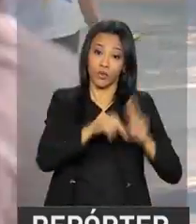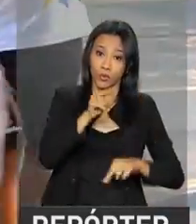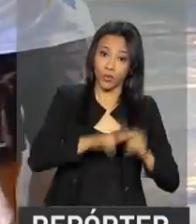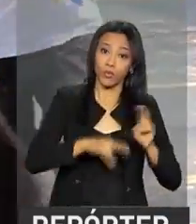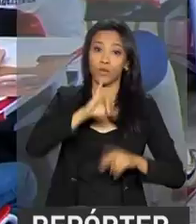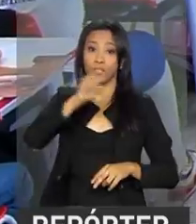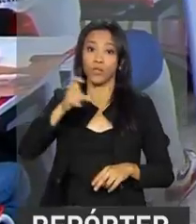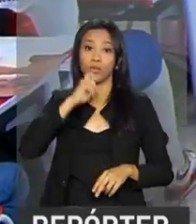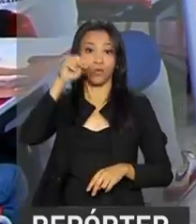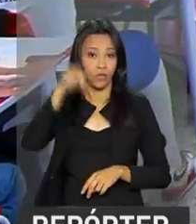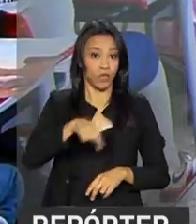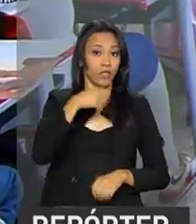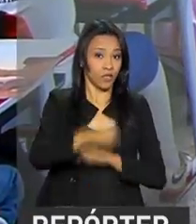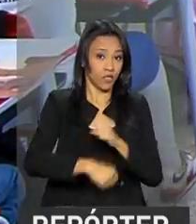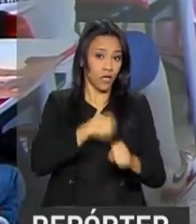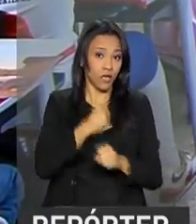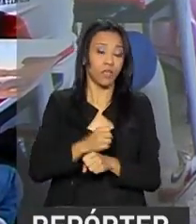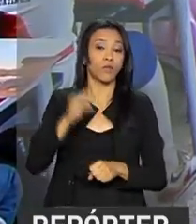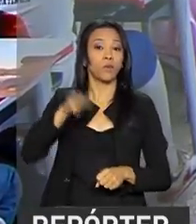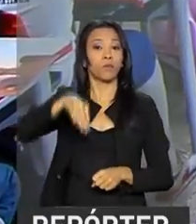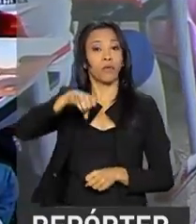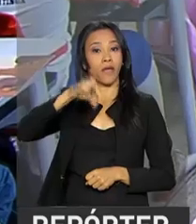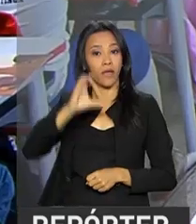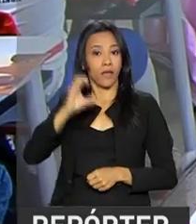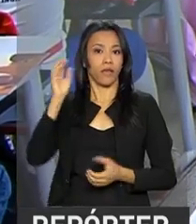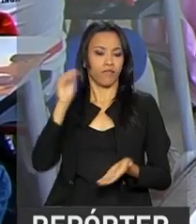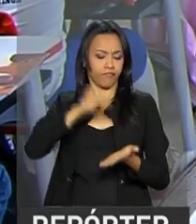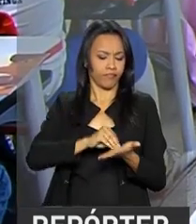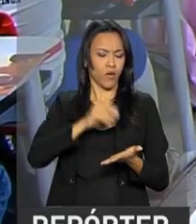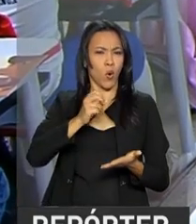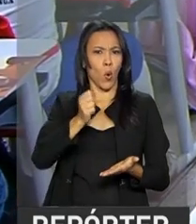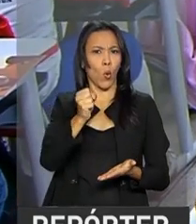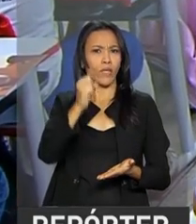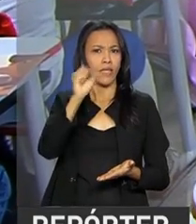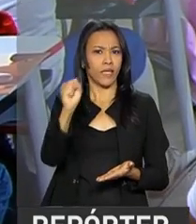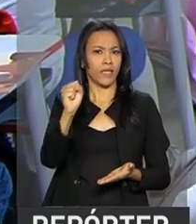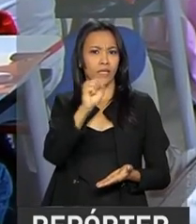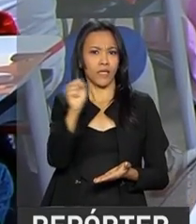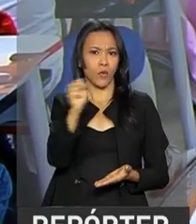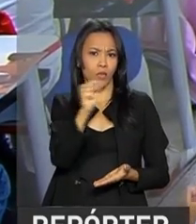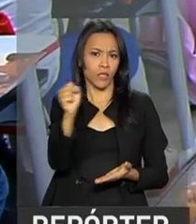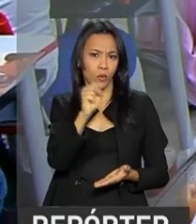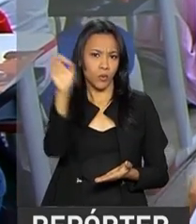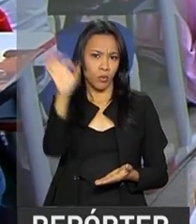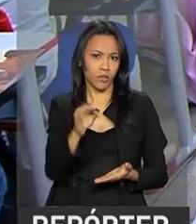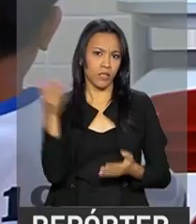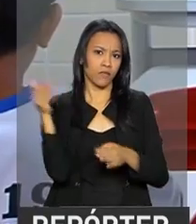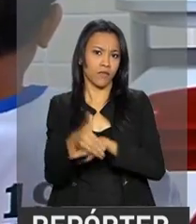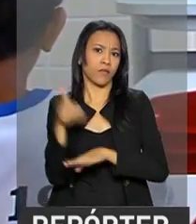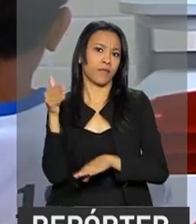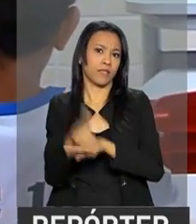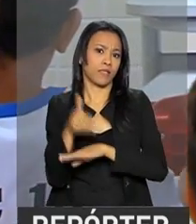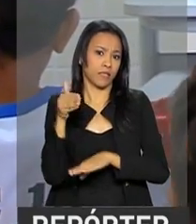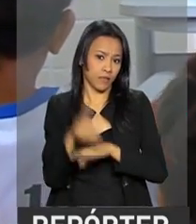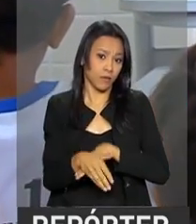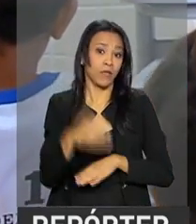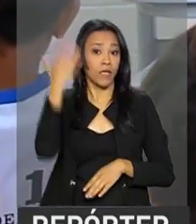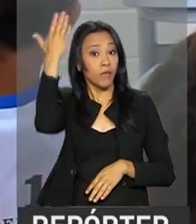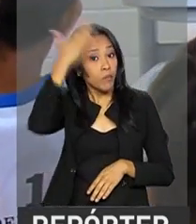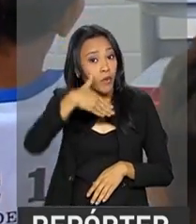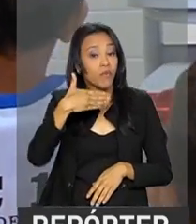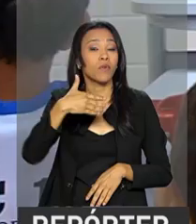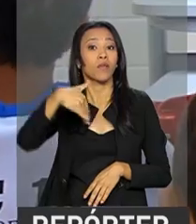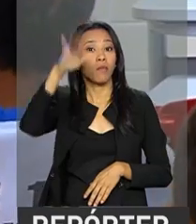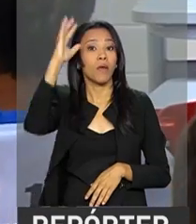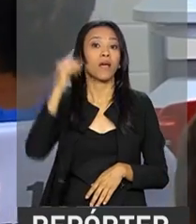julho deste ano, o MEC registrou a frequência escolar de praticamente 88% dos estudantes beneficiários e comprovou que